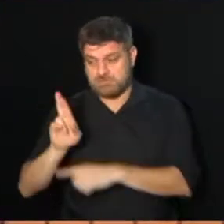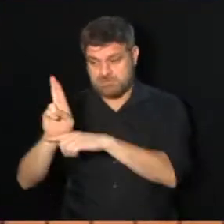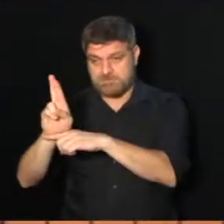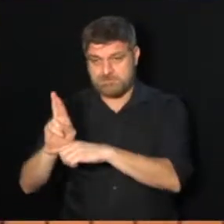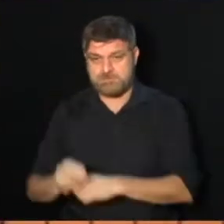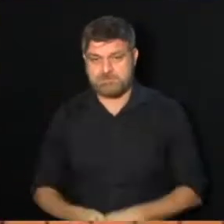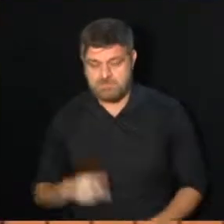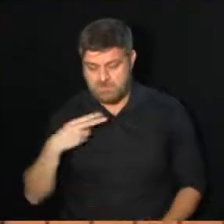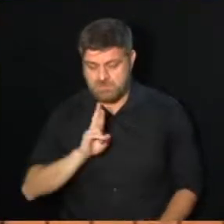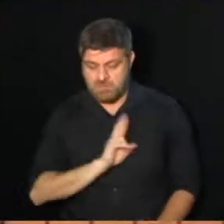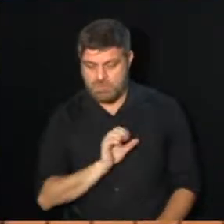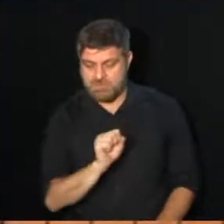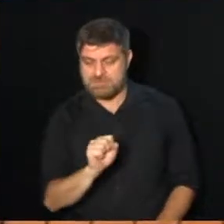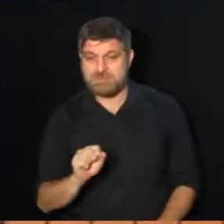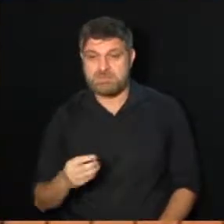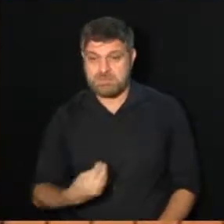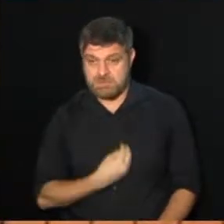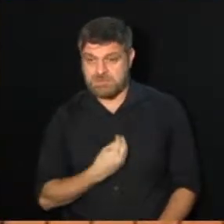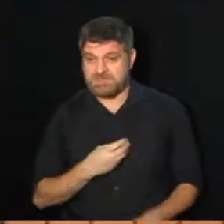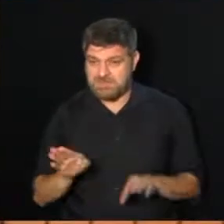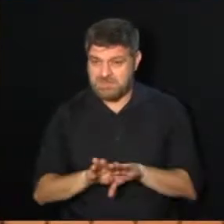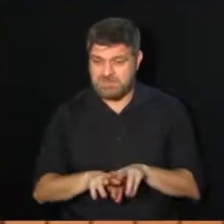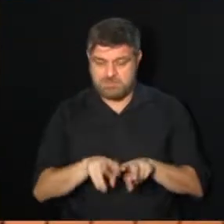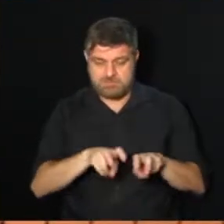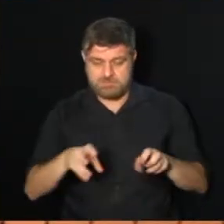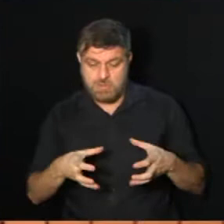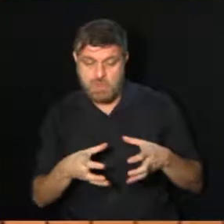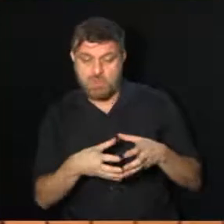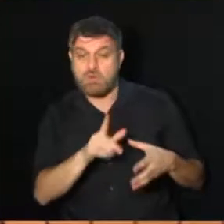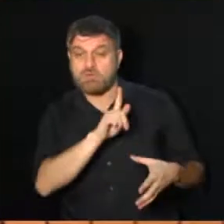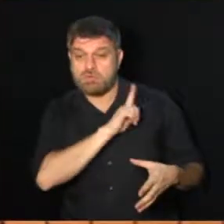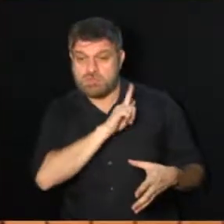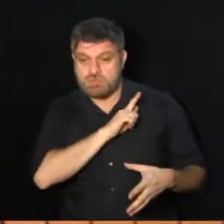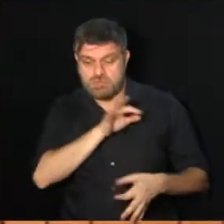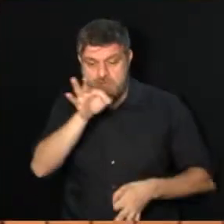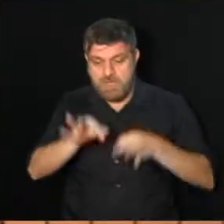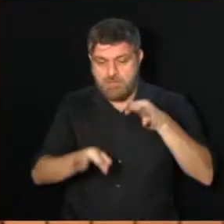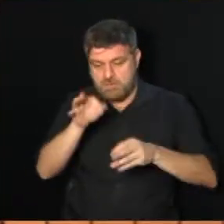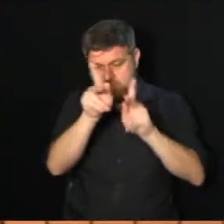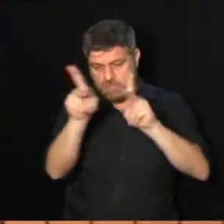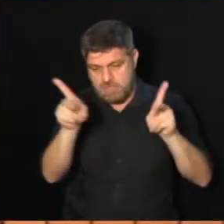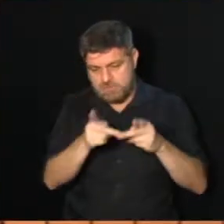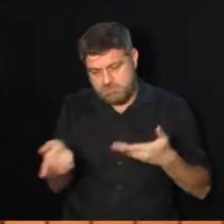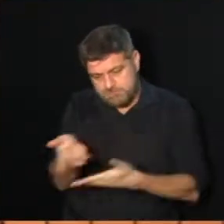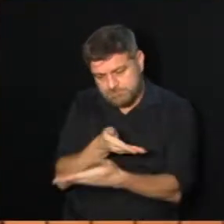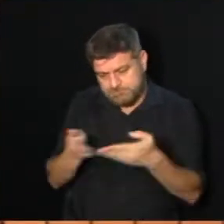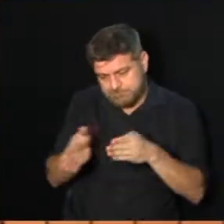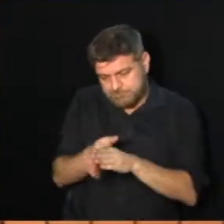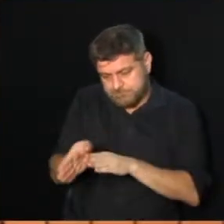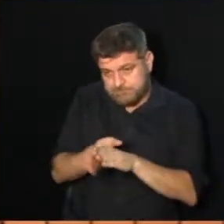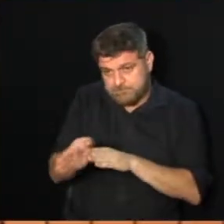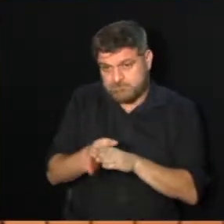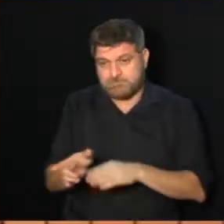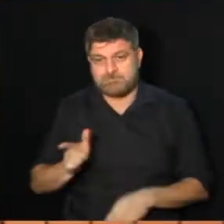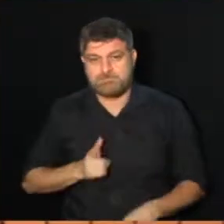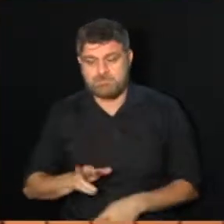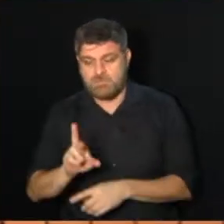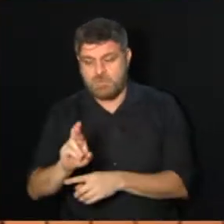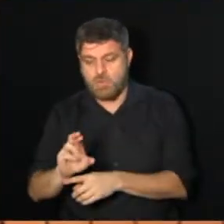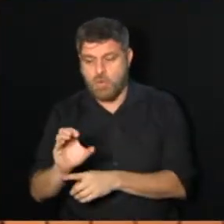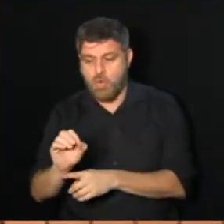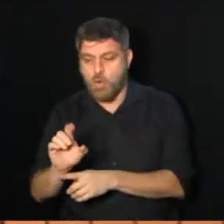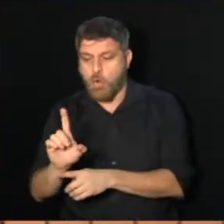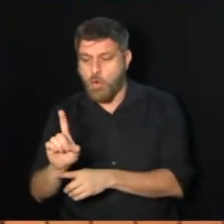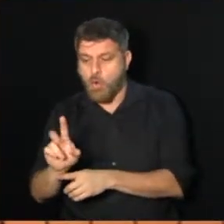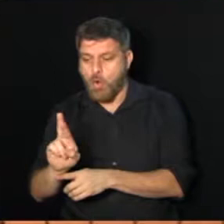Rossini, que está conosco também, compondo o grupo gestor da Justiça Restaurativa de Campinas, doutor Rodrigo, representando o